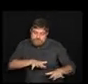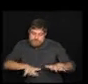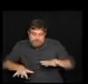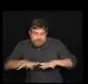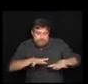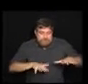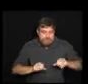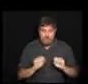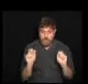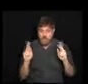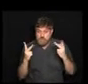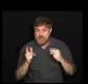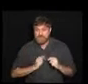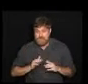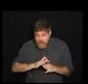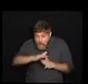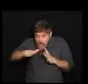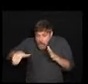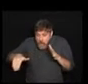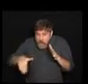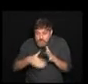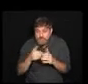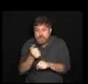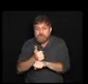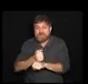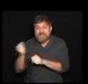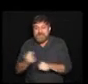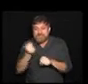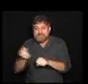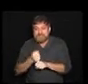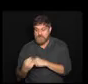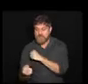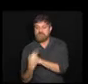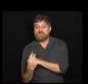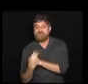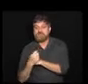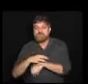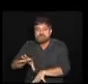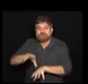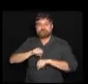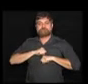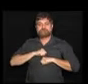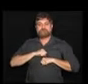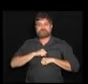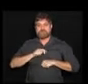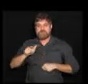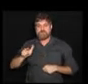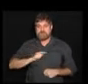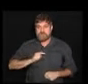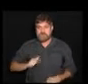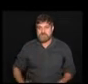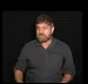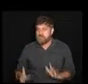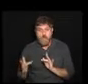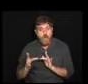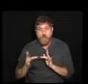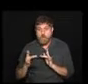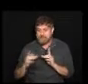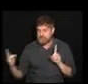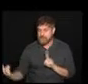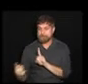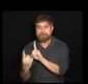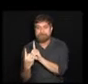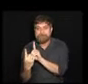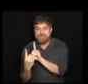shopping e praticamente todos adoeceram pelo vírus. Ou seja, a transmissão não foi contato pessoa a